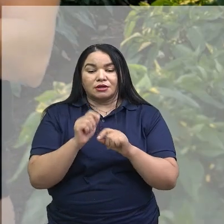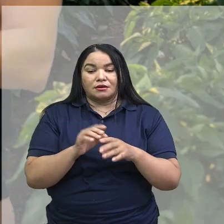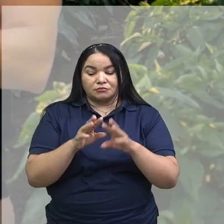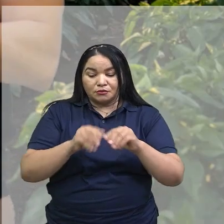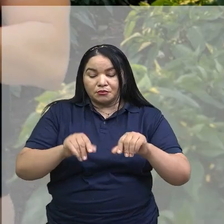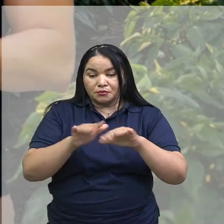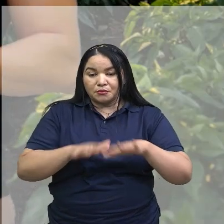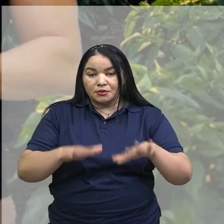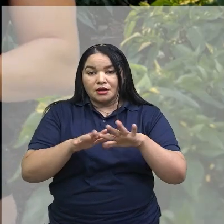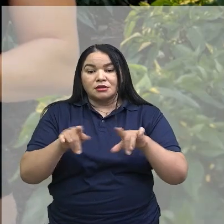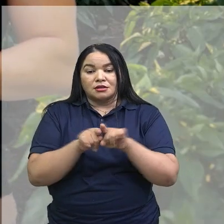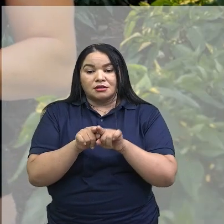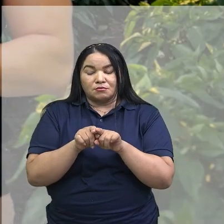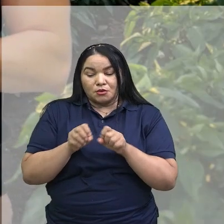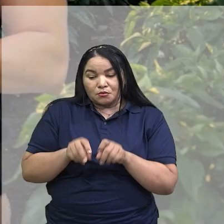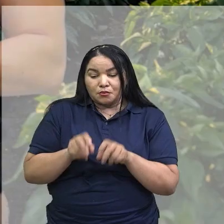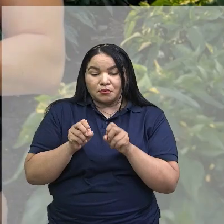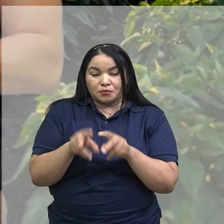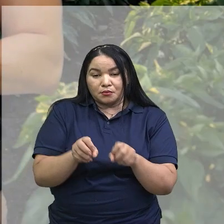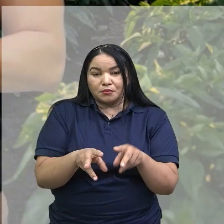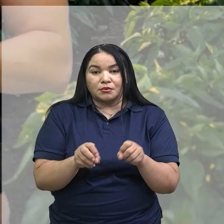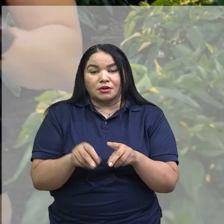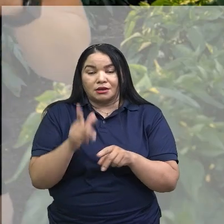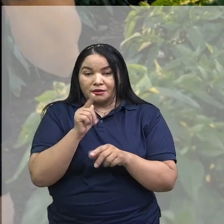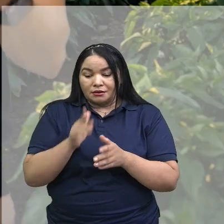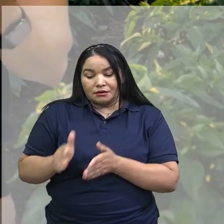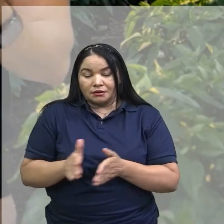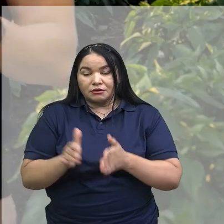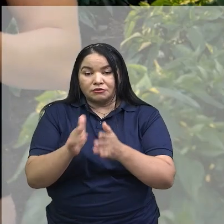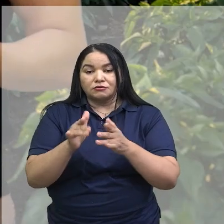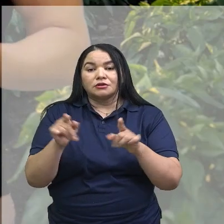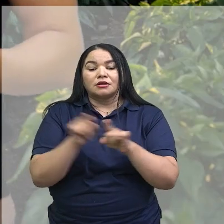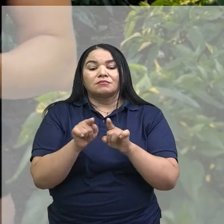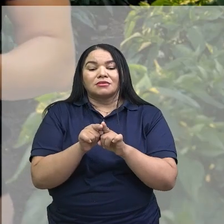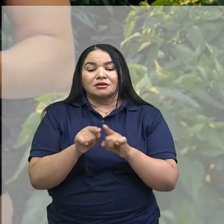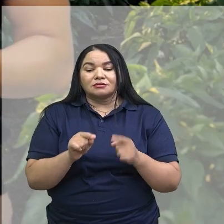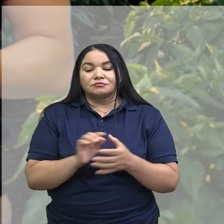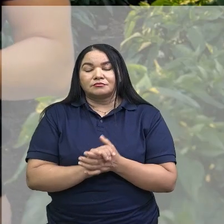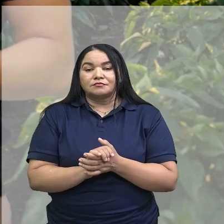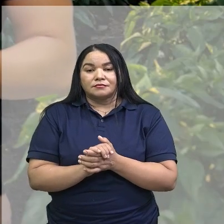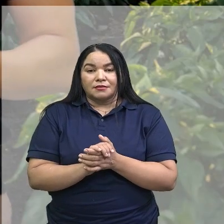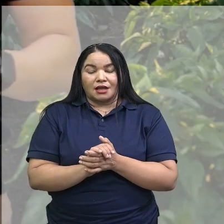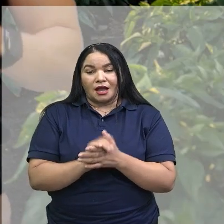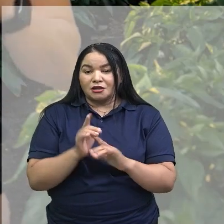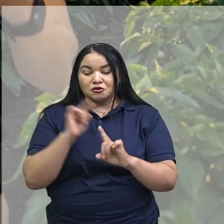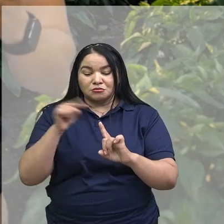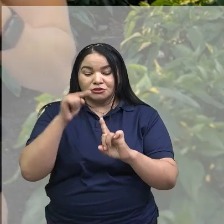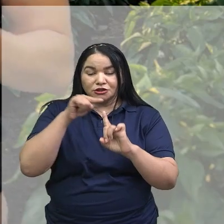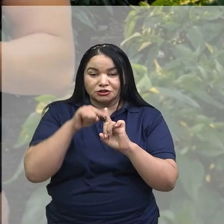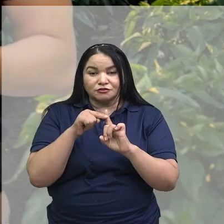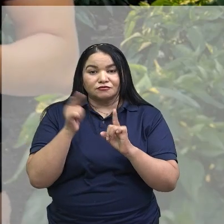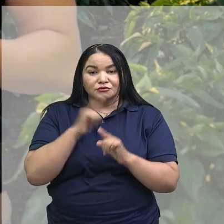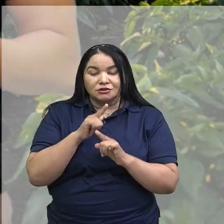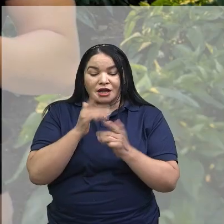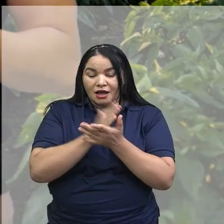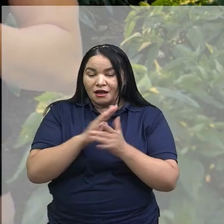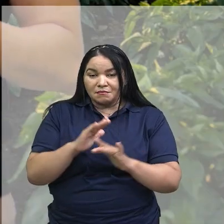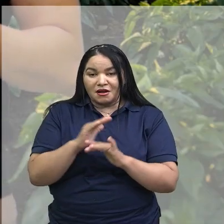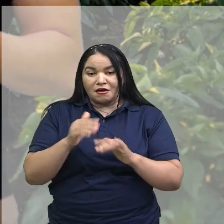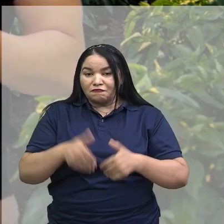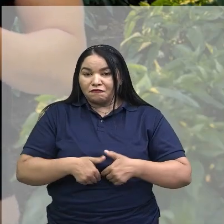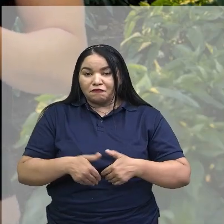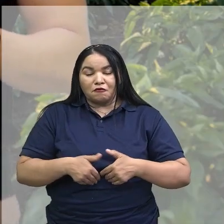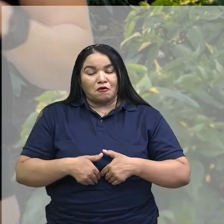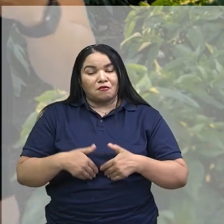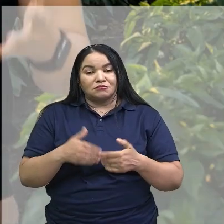também contaminação dos recursos hídricos, e ela não conseguiu atingir um dos seus principais propósitos, que era sanar com o problema da fome